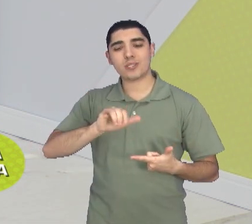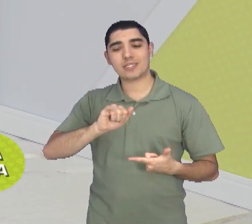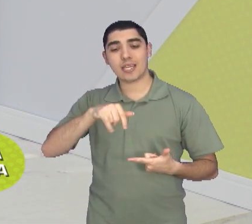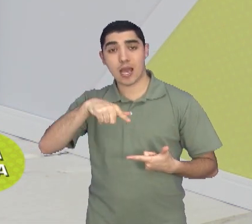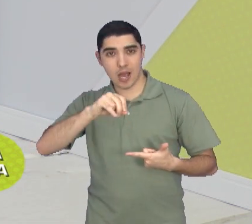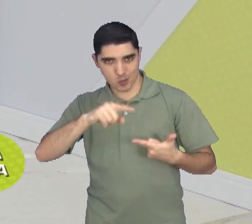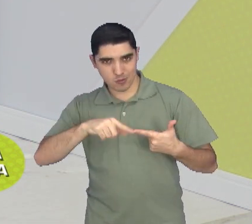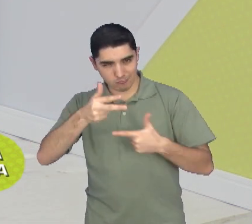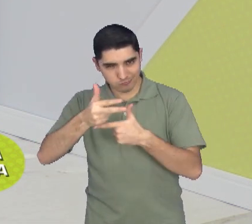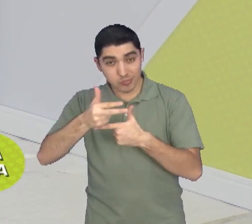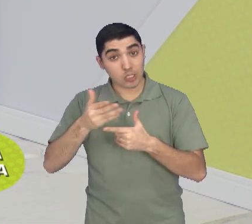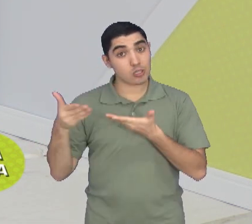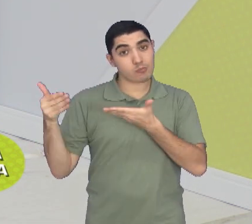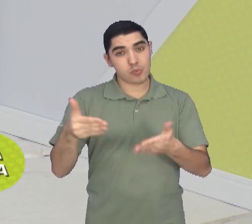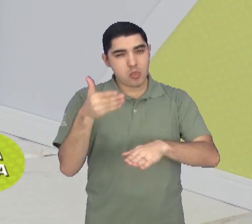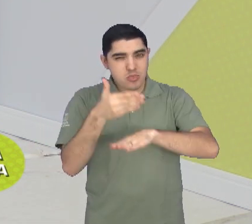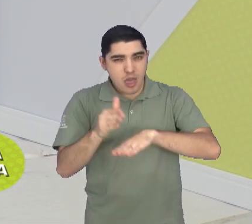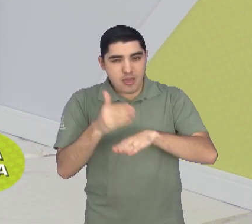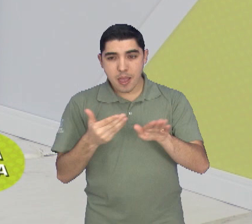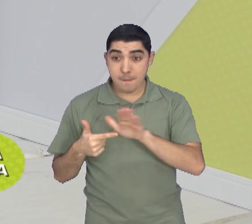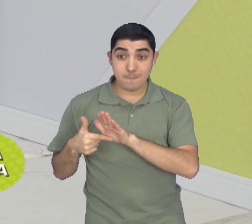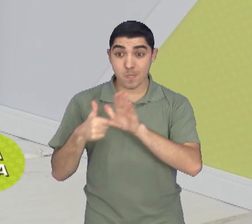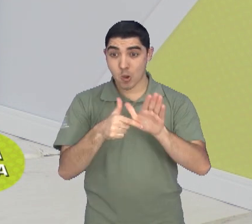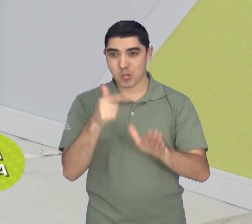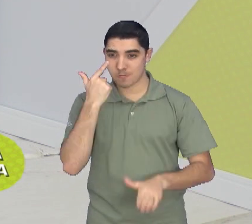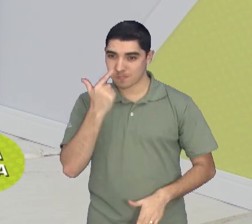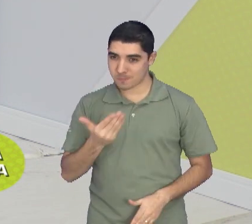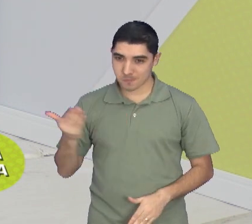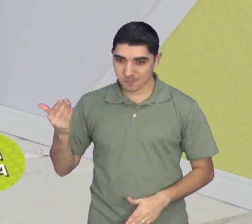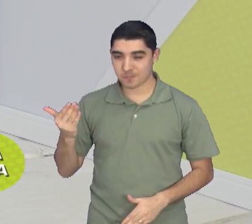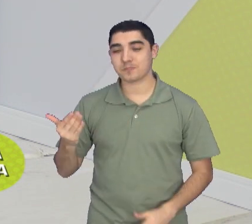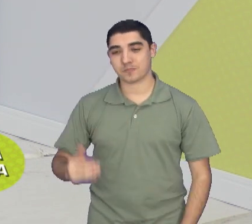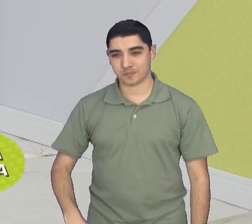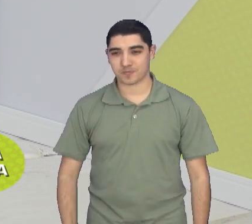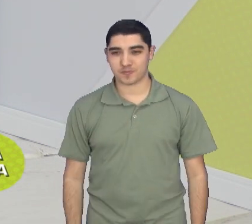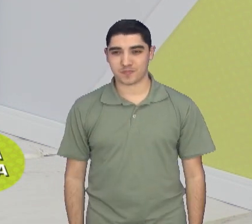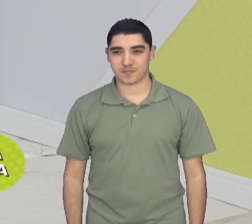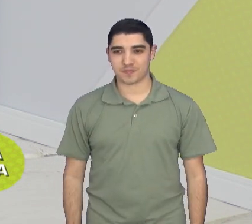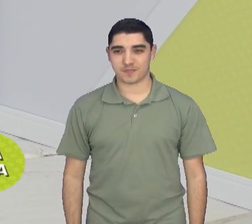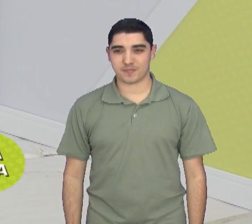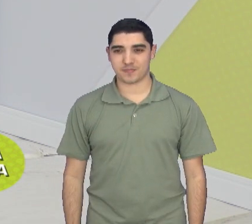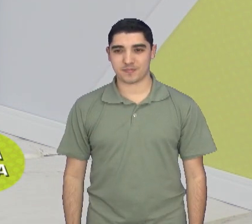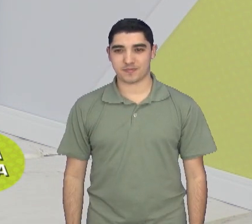Águia para mostrar para você essas novidades no time. Solta, Matheus!